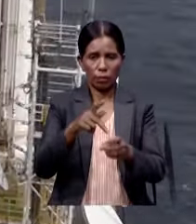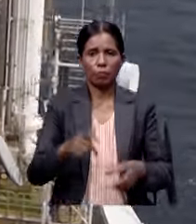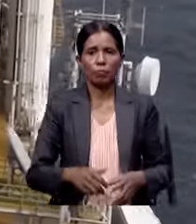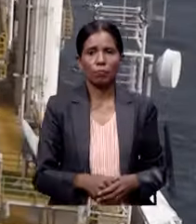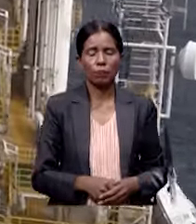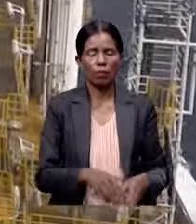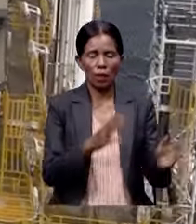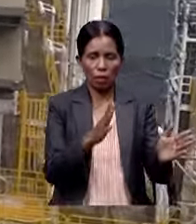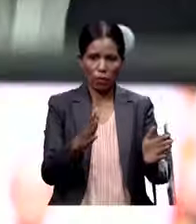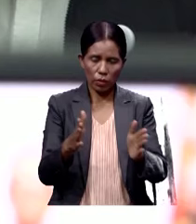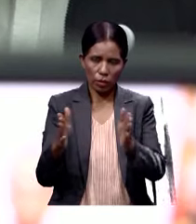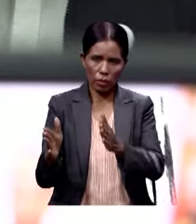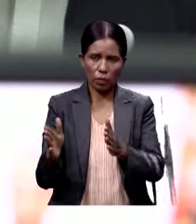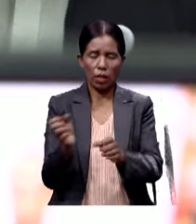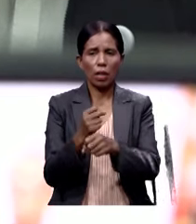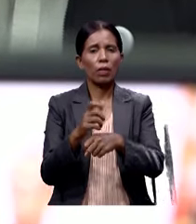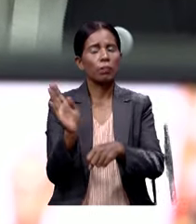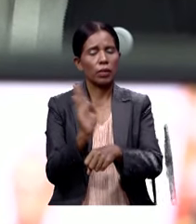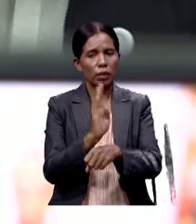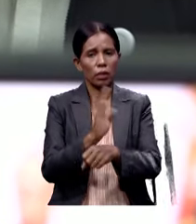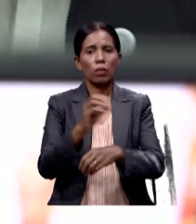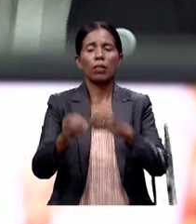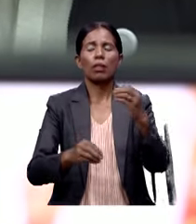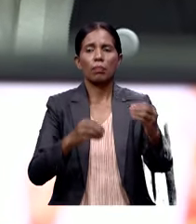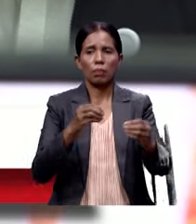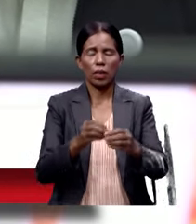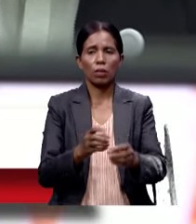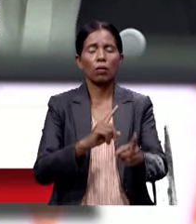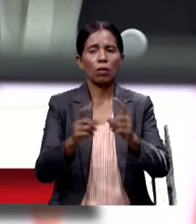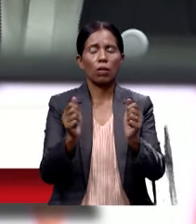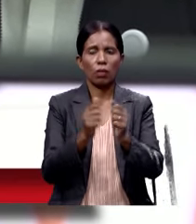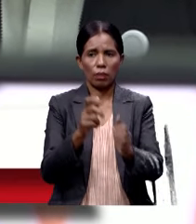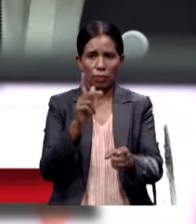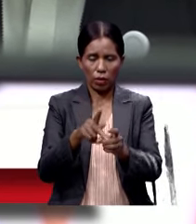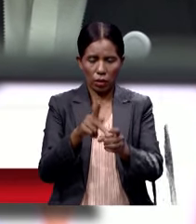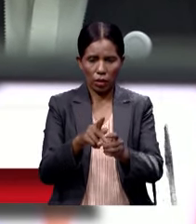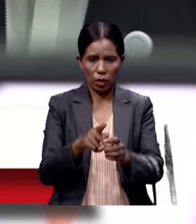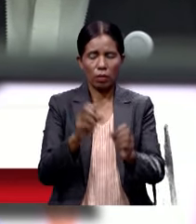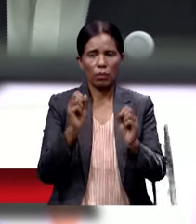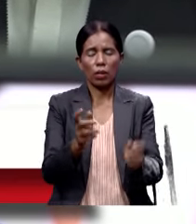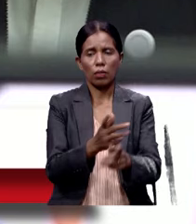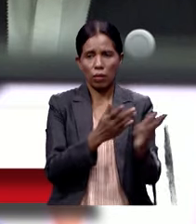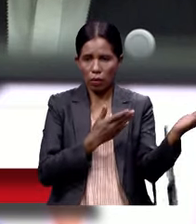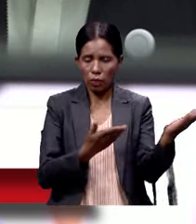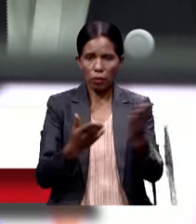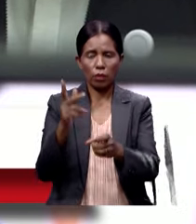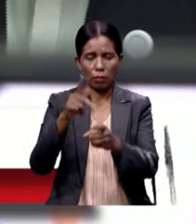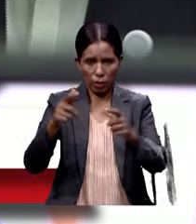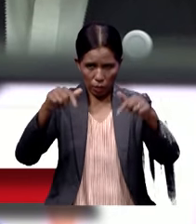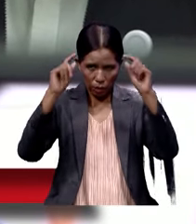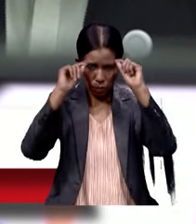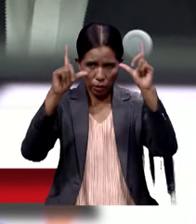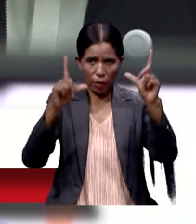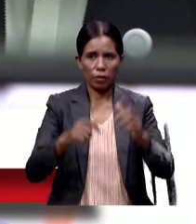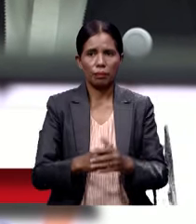negociação para a Greater Sunrise nia, por isso mais bela segura que adoras mais Timor-Leste nia, né?